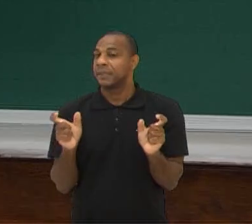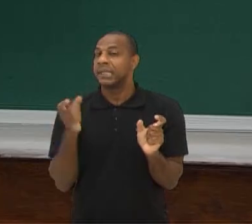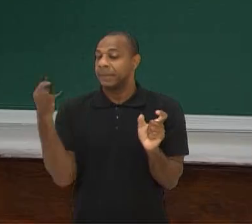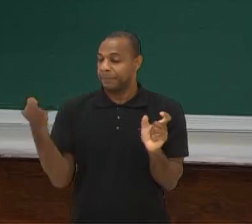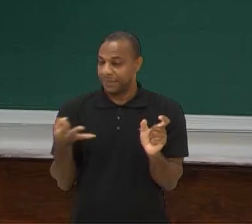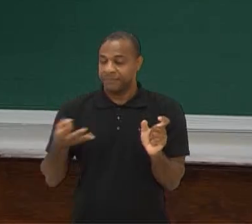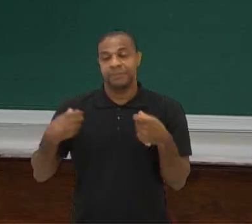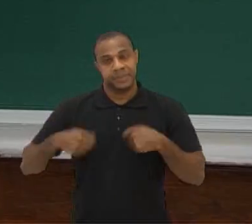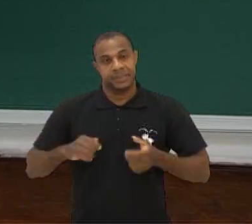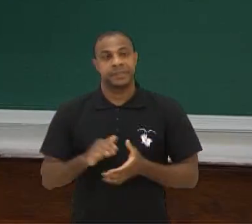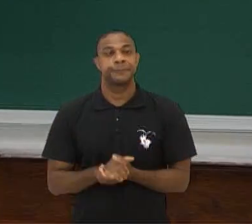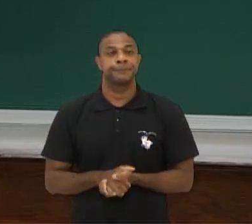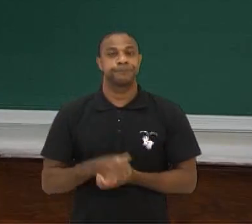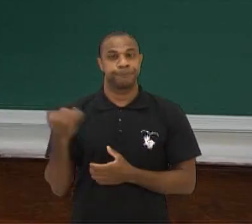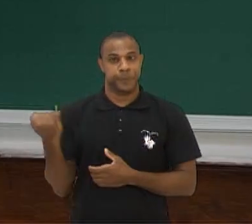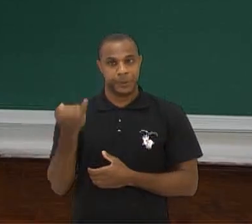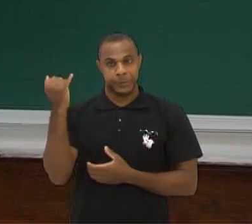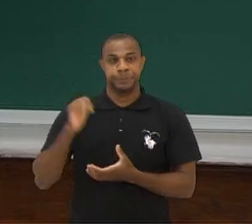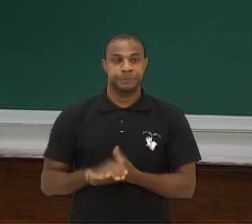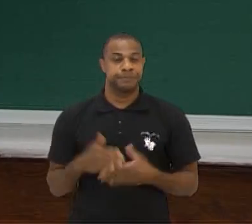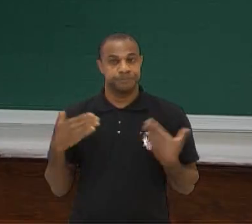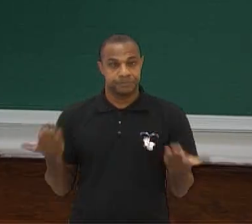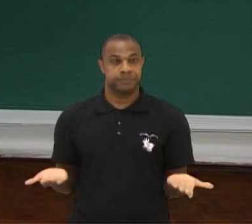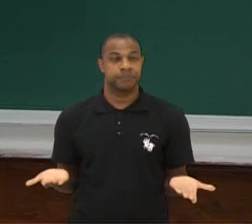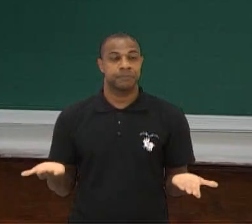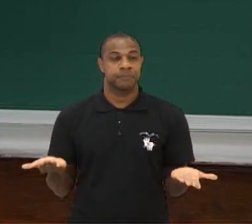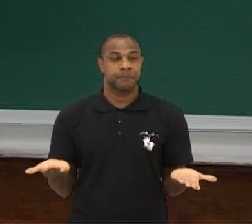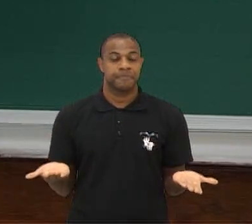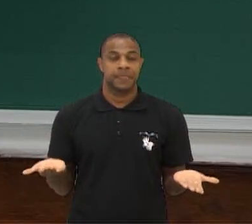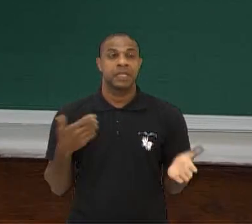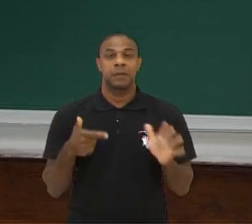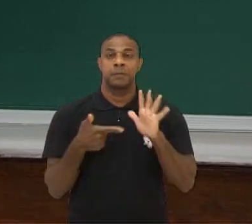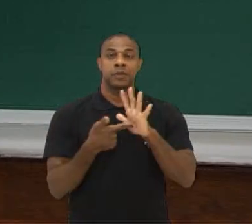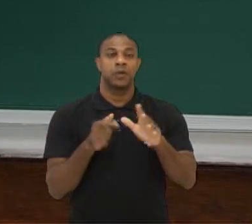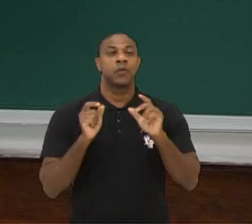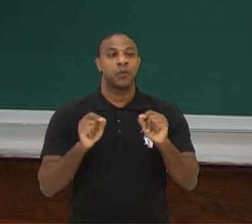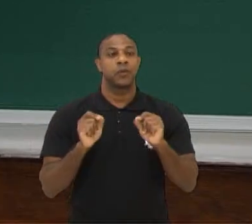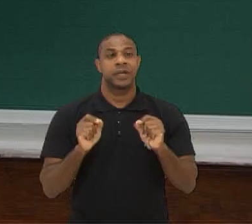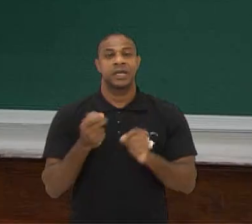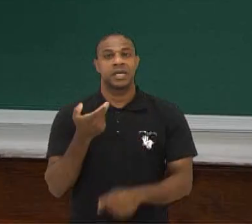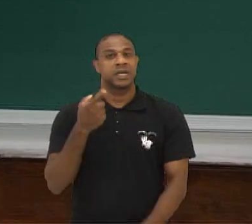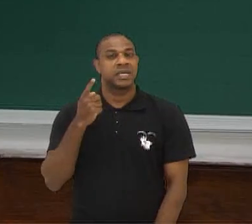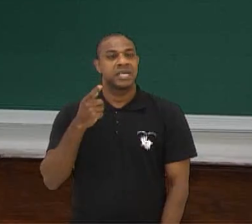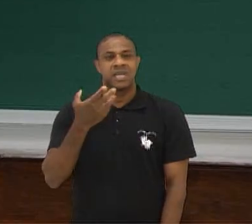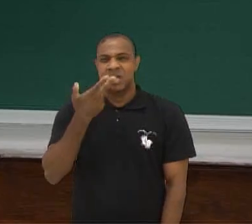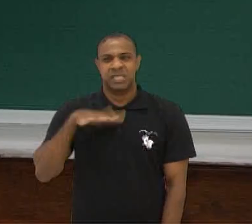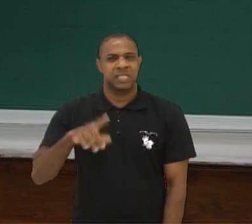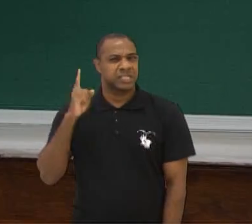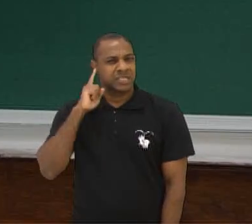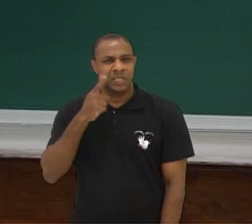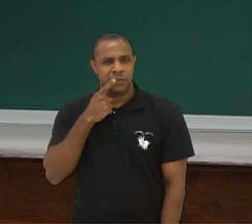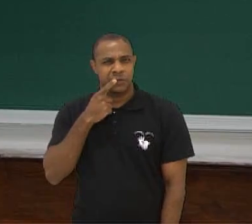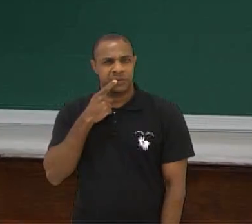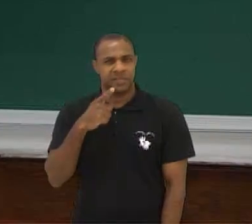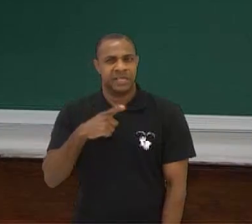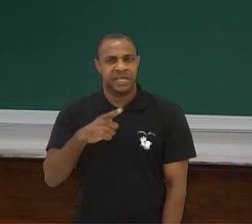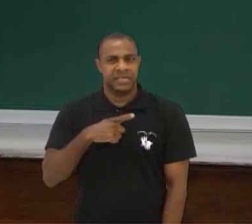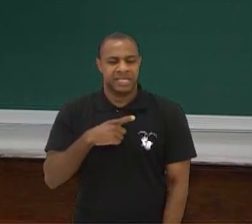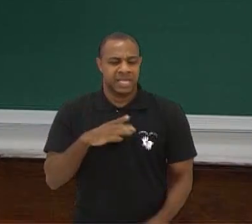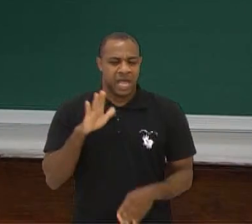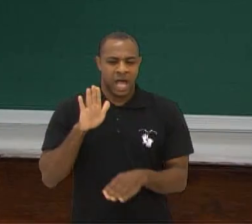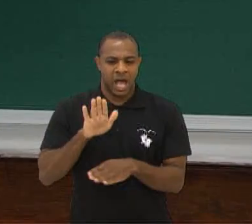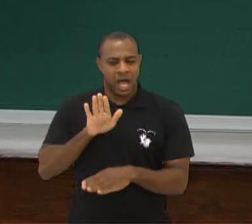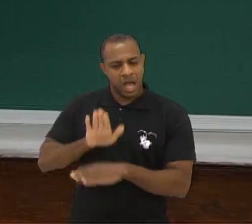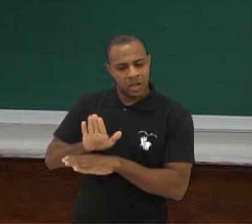leitura. Certo? Então, quem identificou ali, crianças surdas recebem ajuda de cães-guia